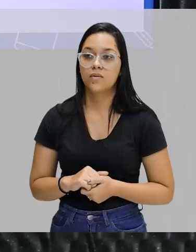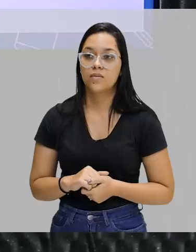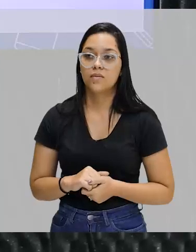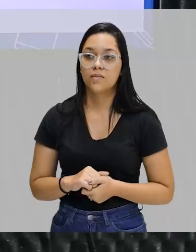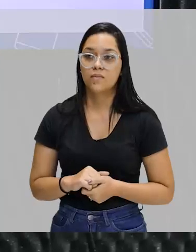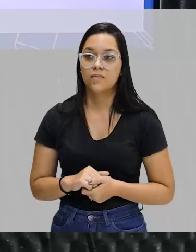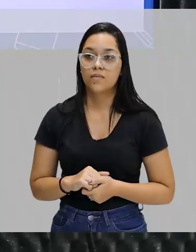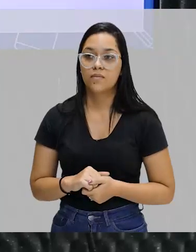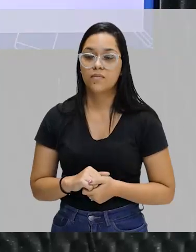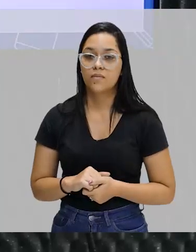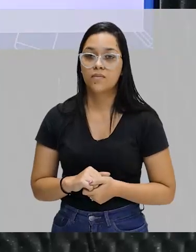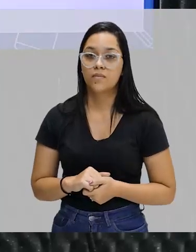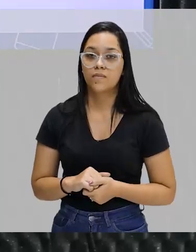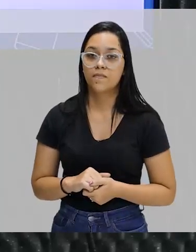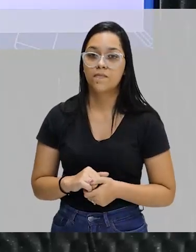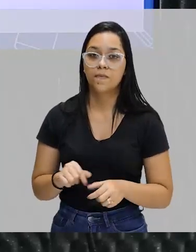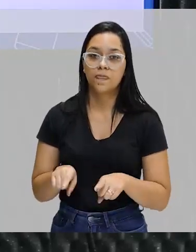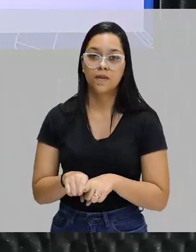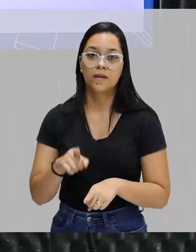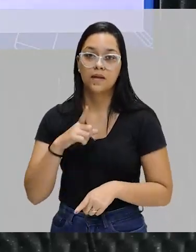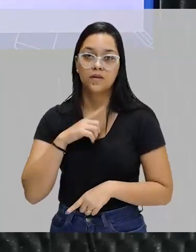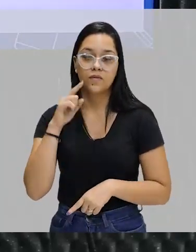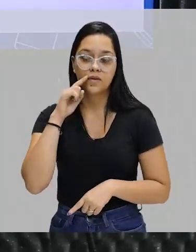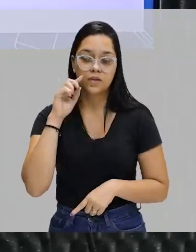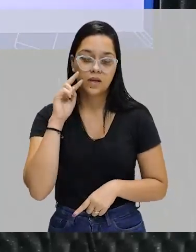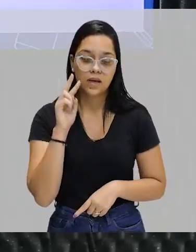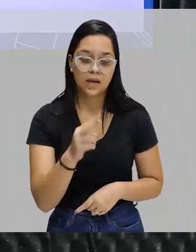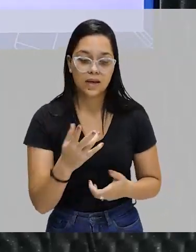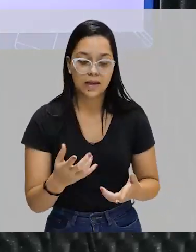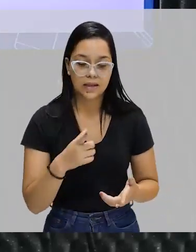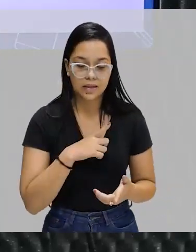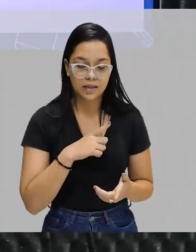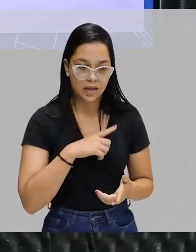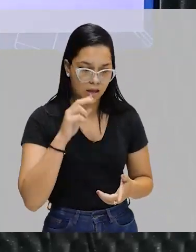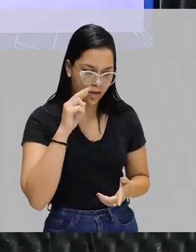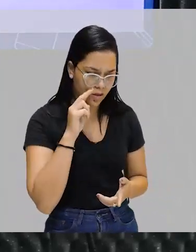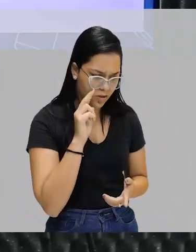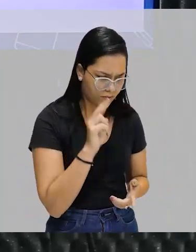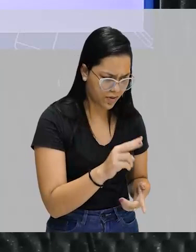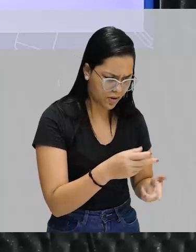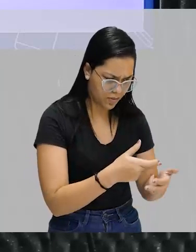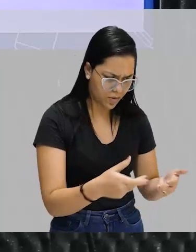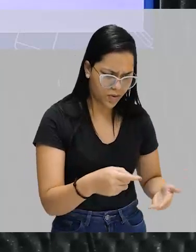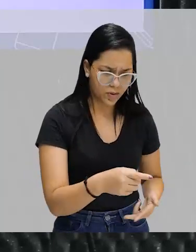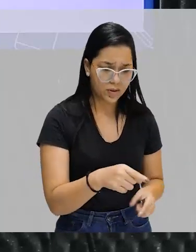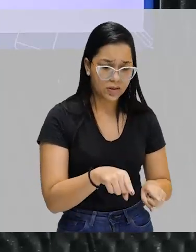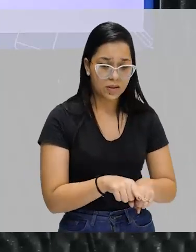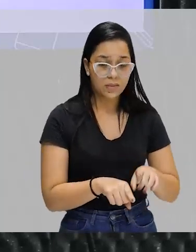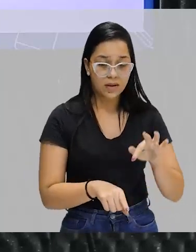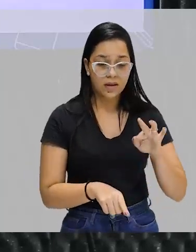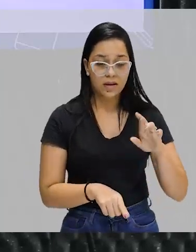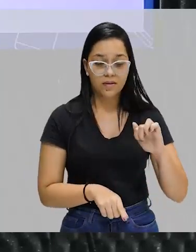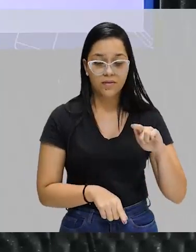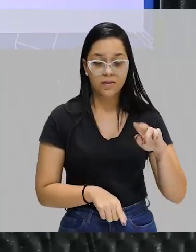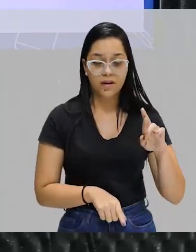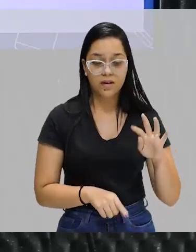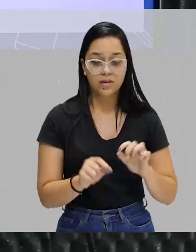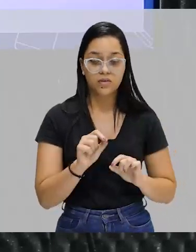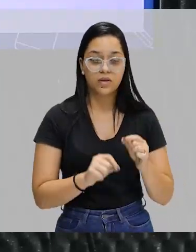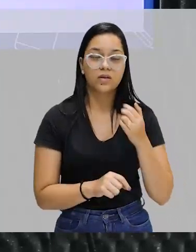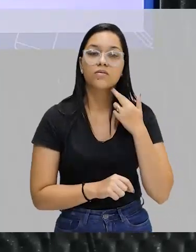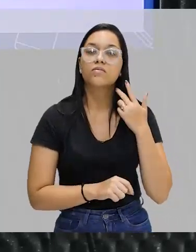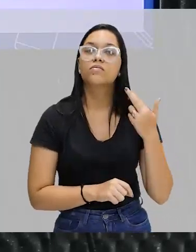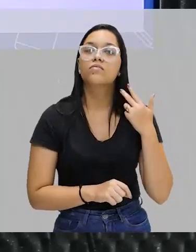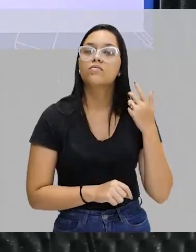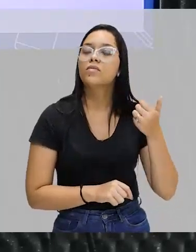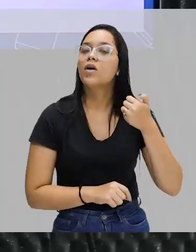e fragrante, né? Flagrante de você presenciar algo, né? Algo em flagrante, e fragrante de fragrância,